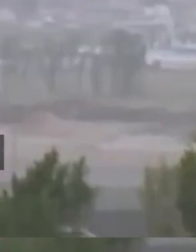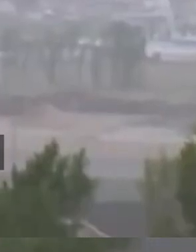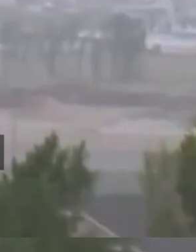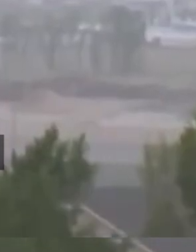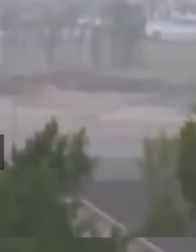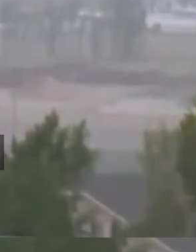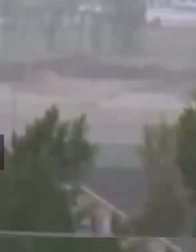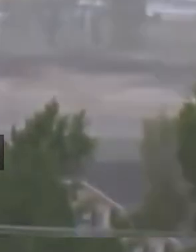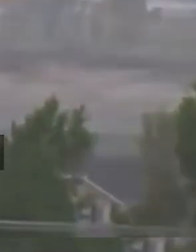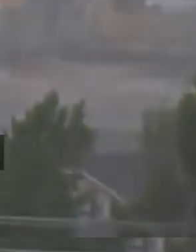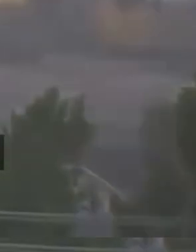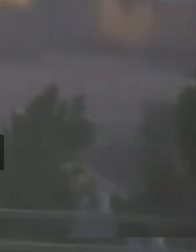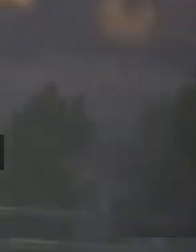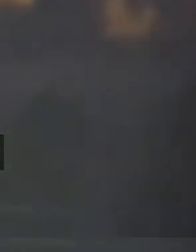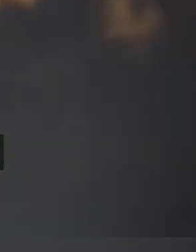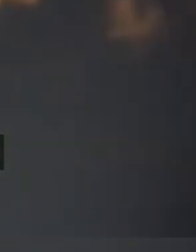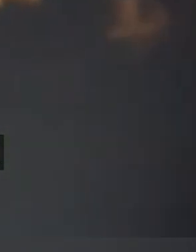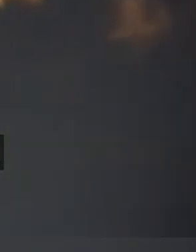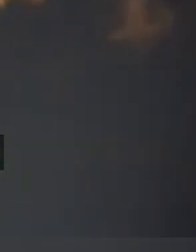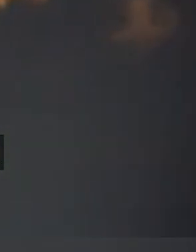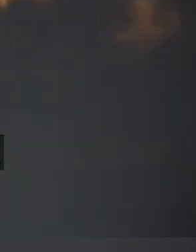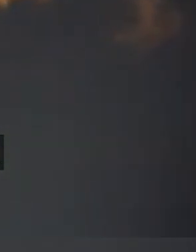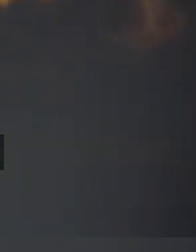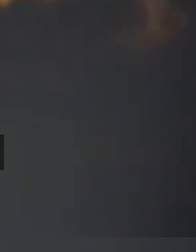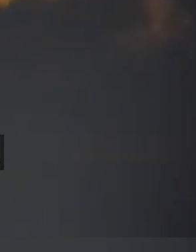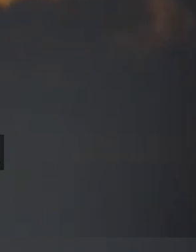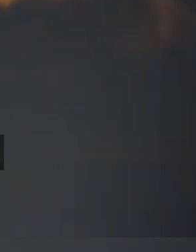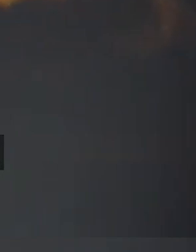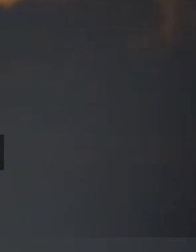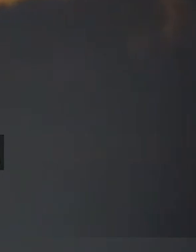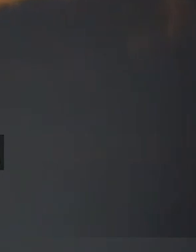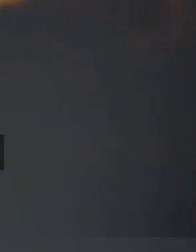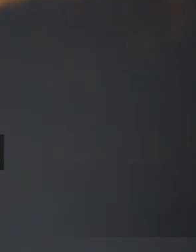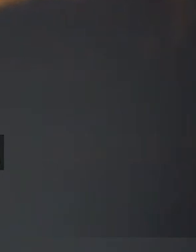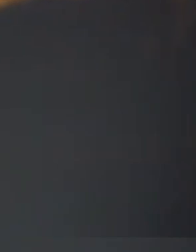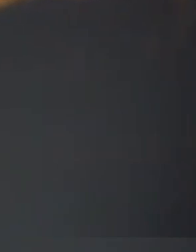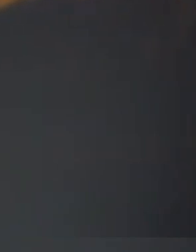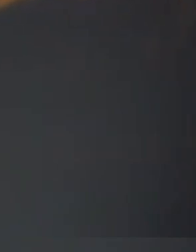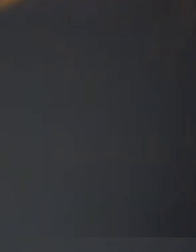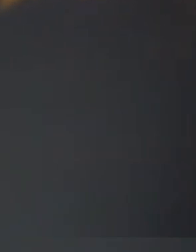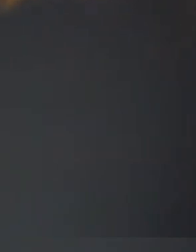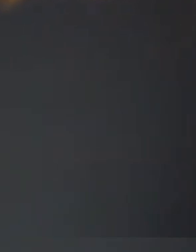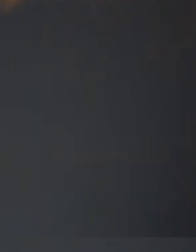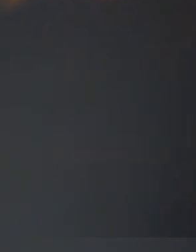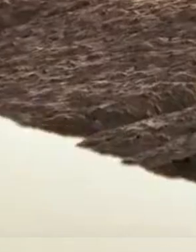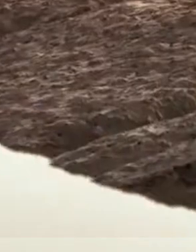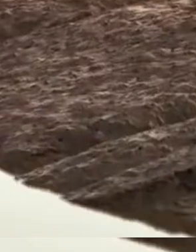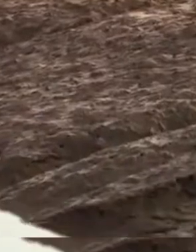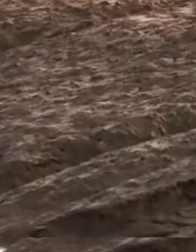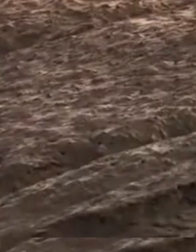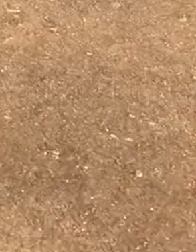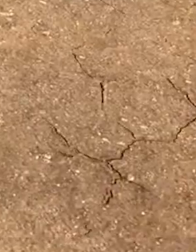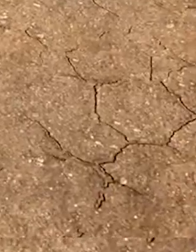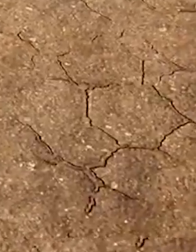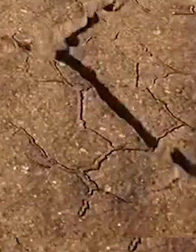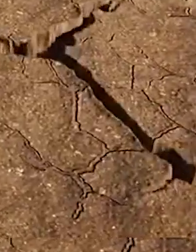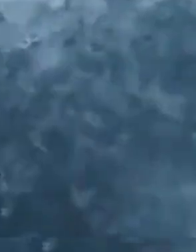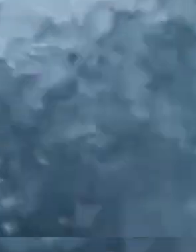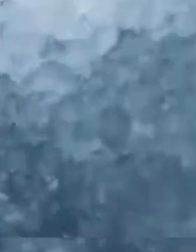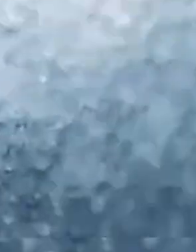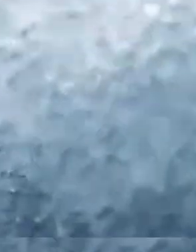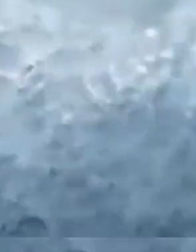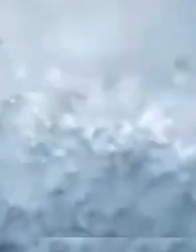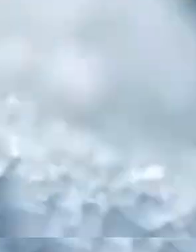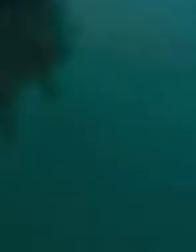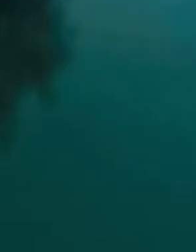de não renováveis, liberam diversos gases poluentes na atmosfera, intensificando o efeito estufa e agravando